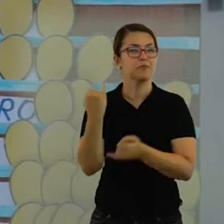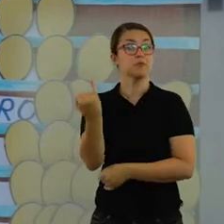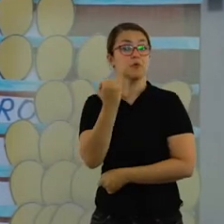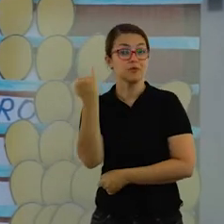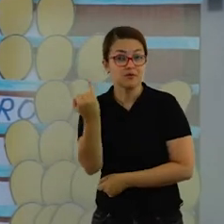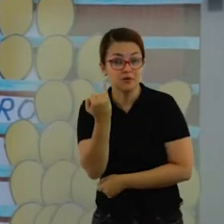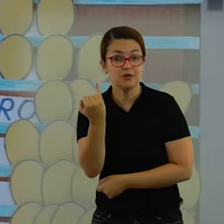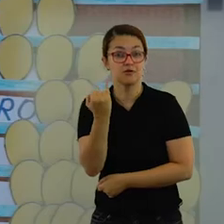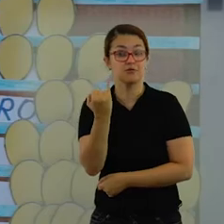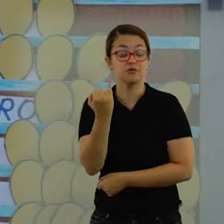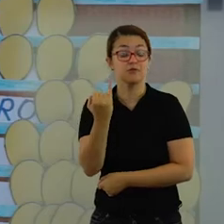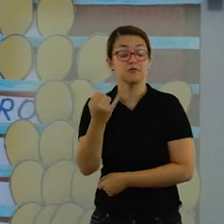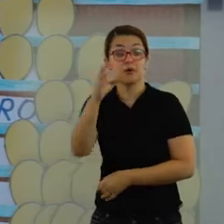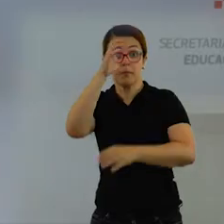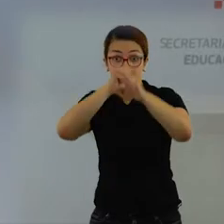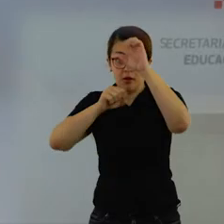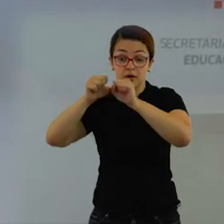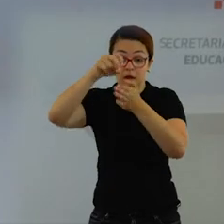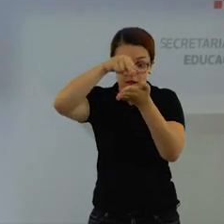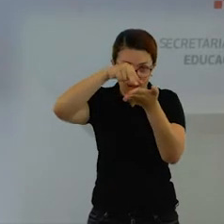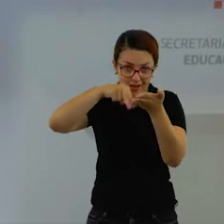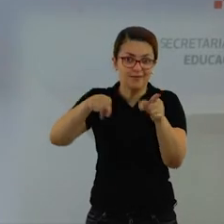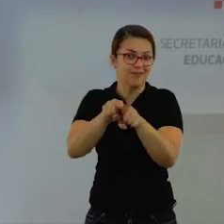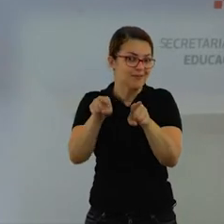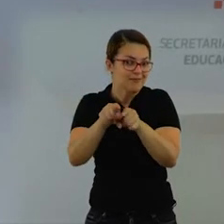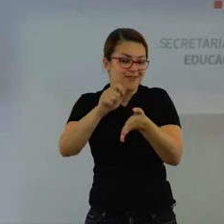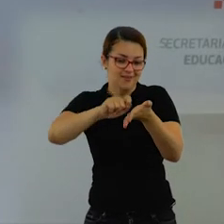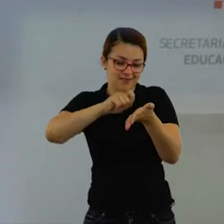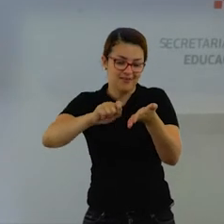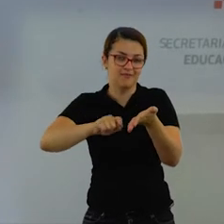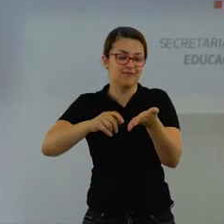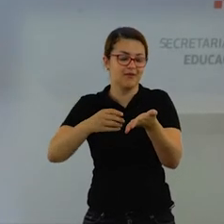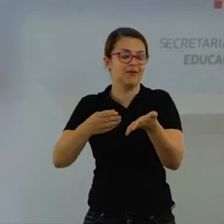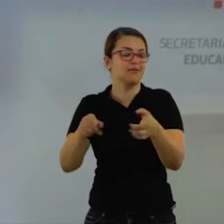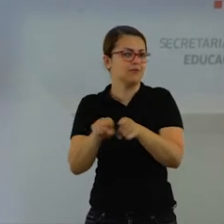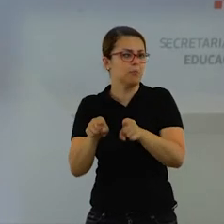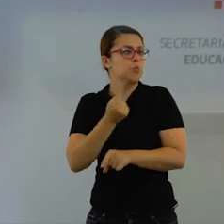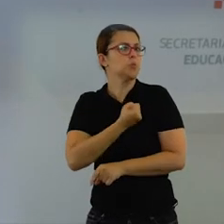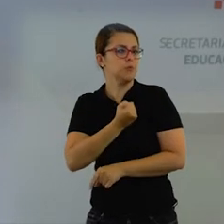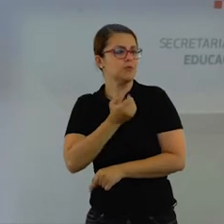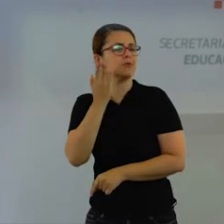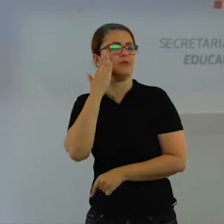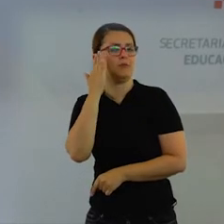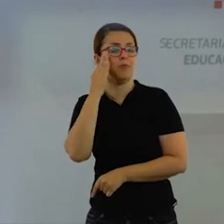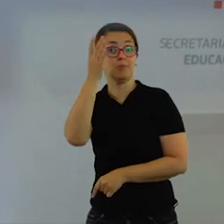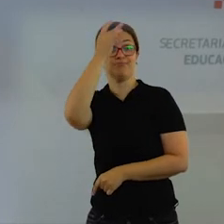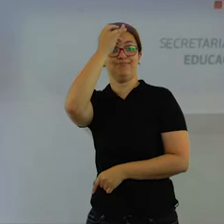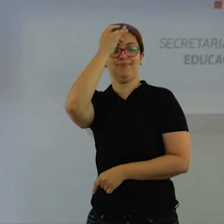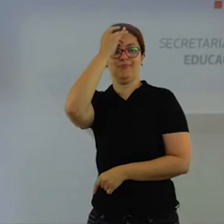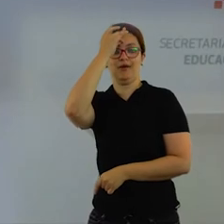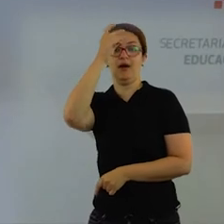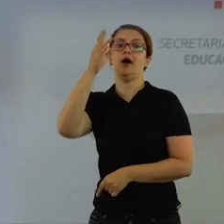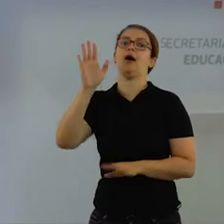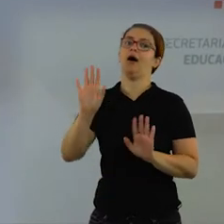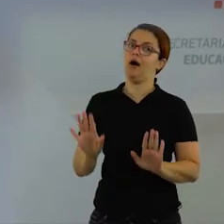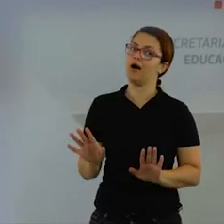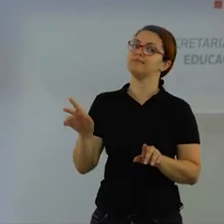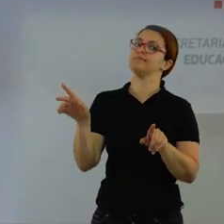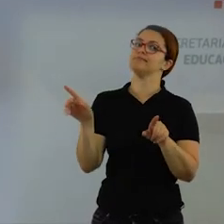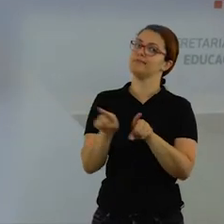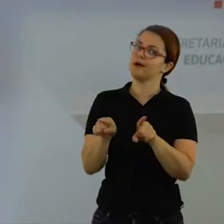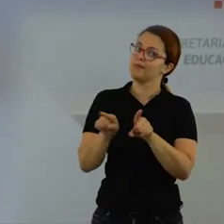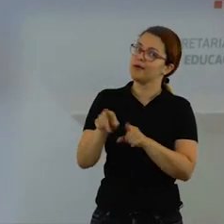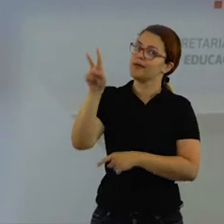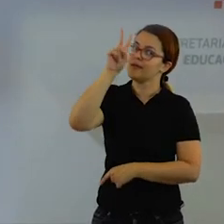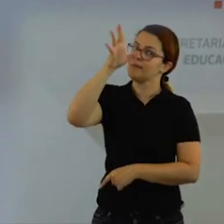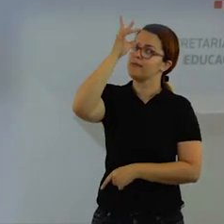de ser divertido, o mais importante é que ela vai aprender a ler e escrever. E ter noção dos números também, tá bom? Ah, e